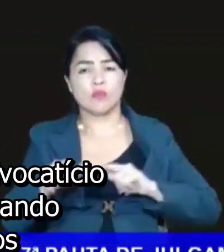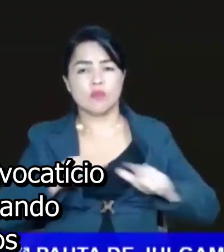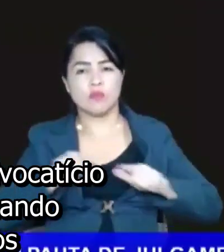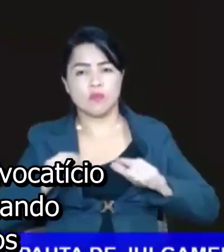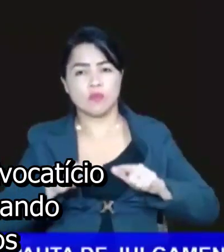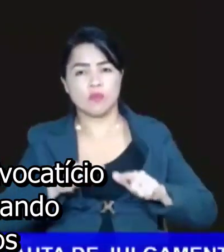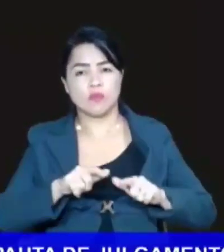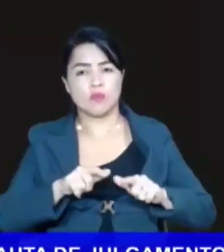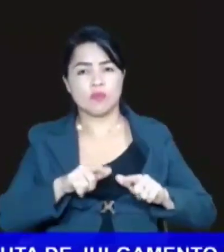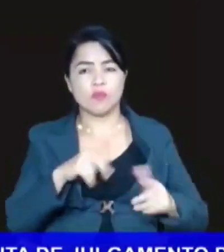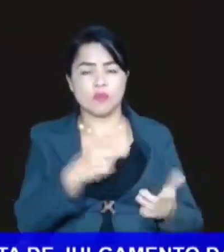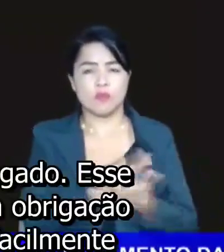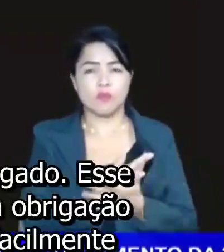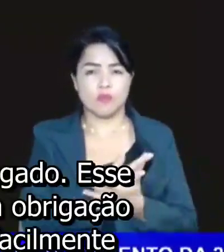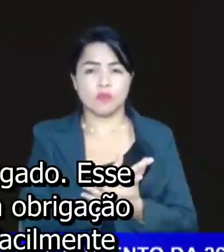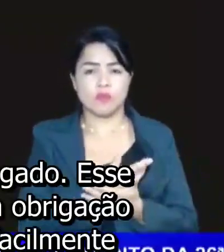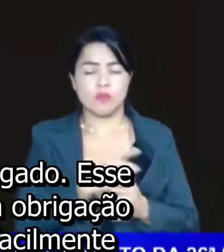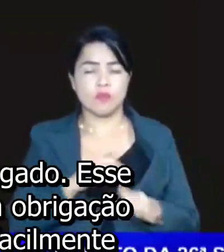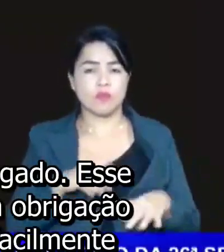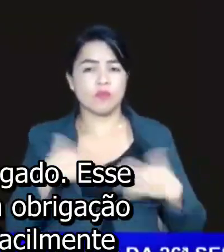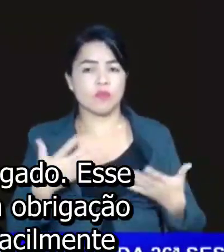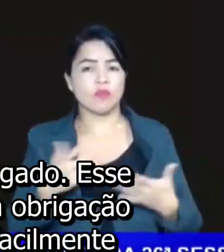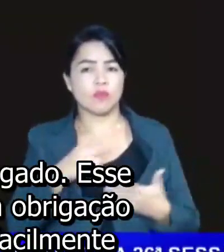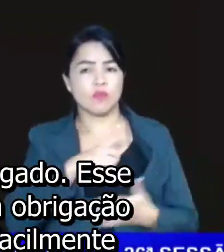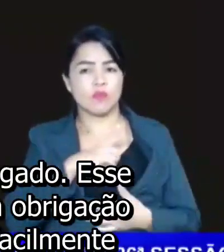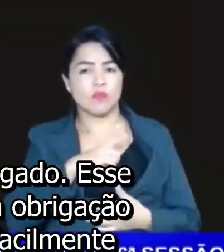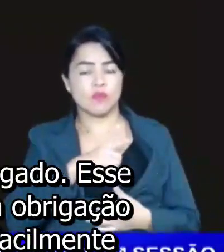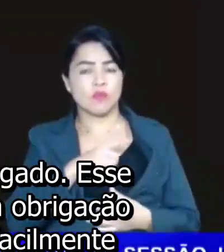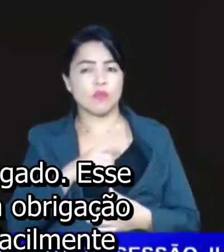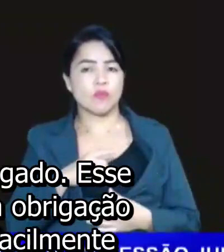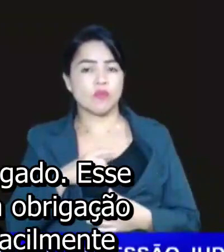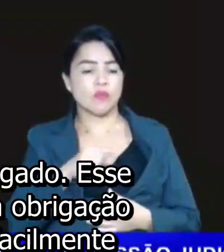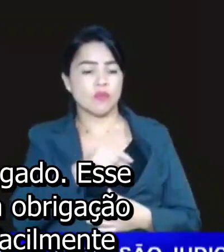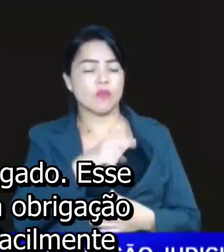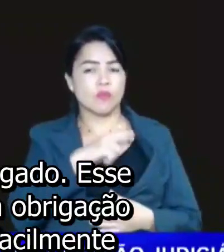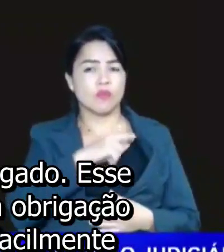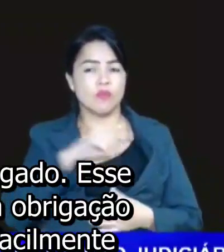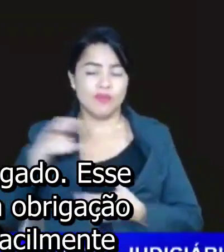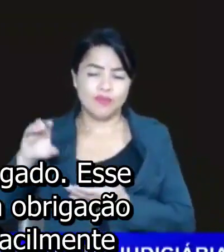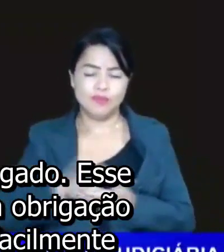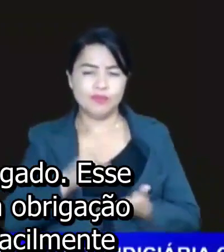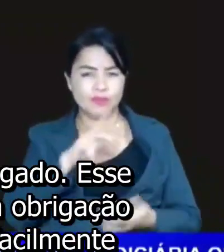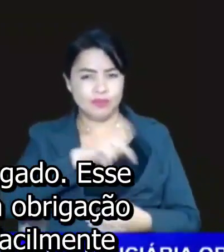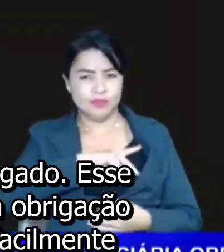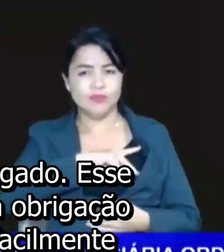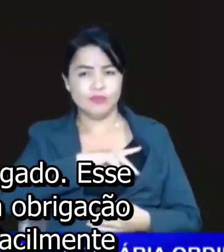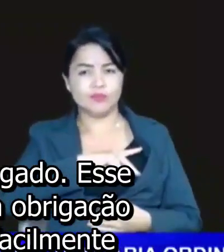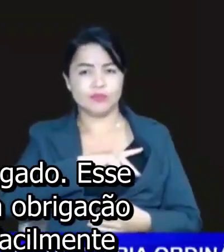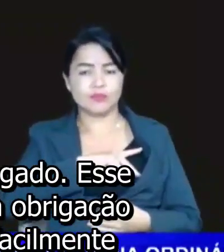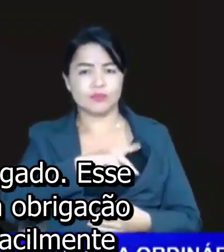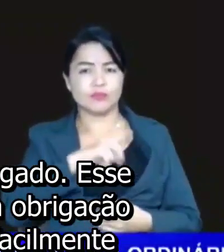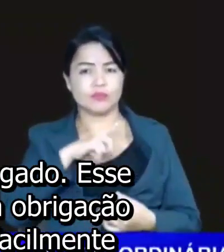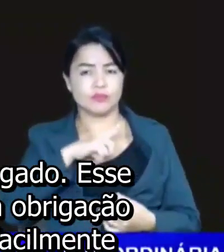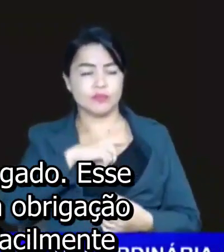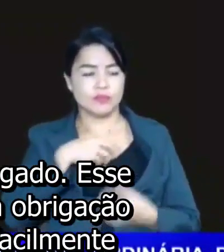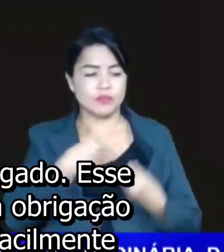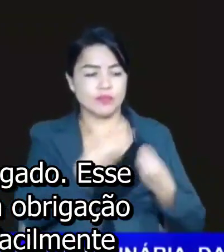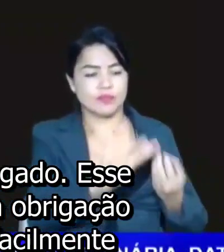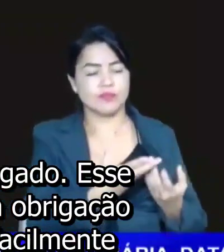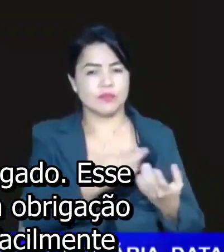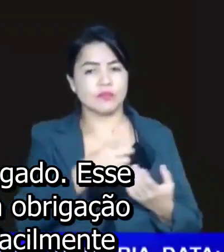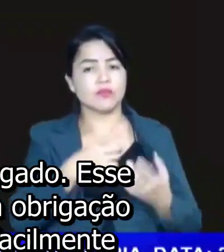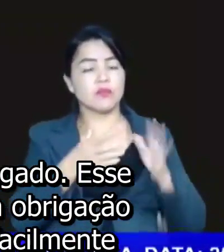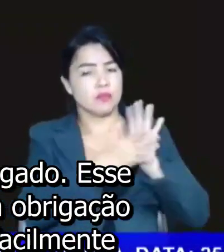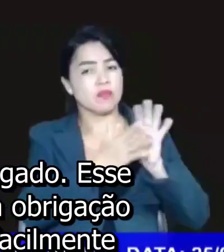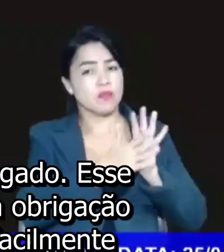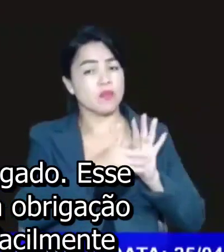serviços realizados e o cotejamento disso com o recurso público empregado.